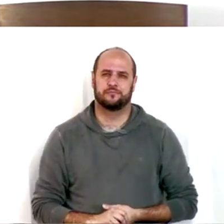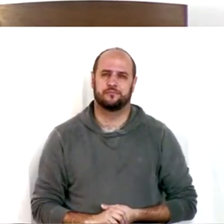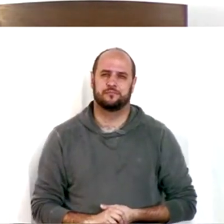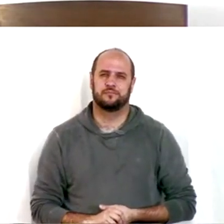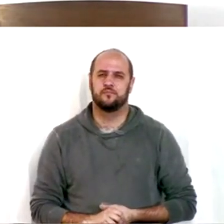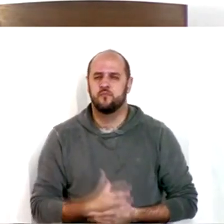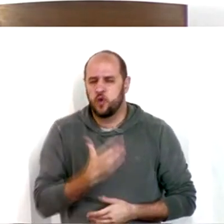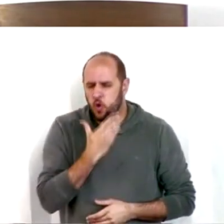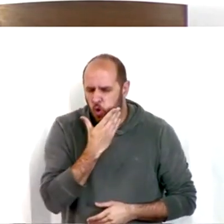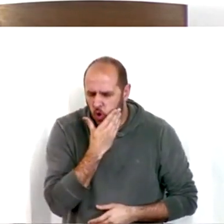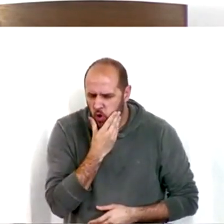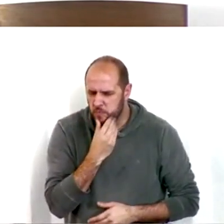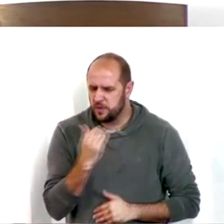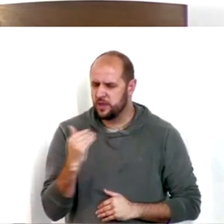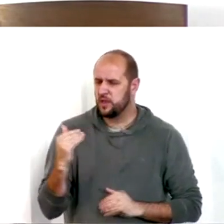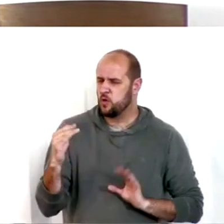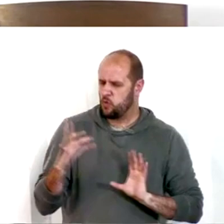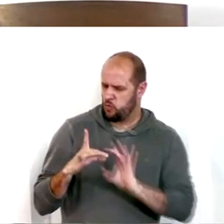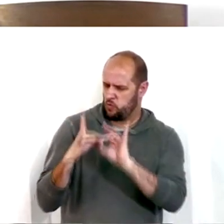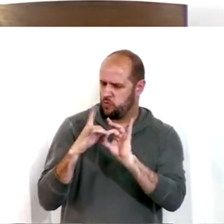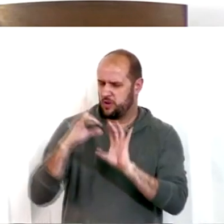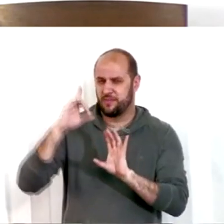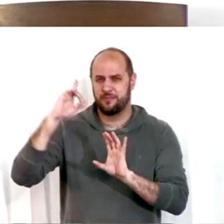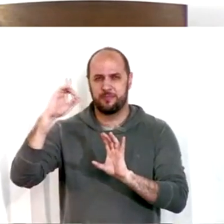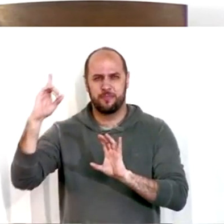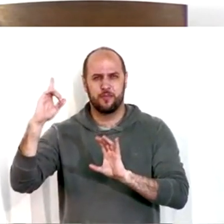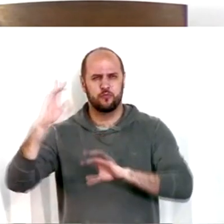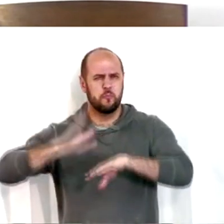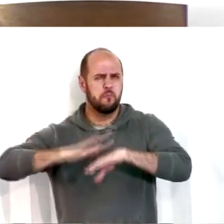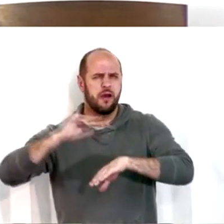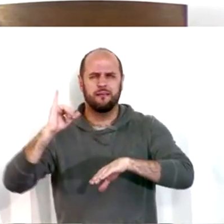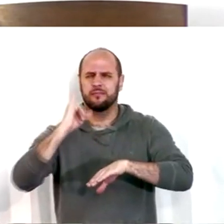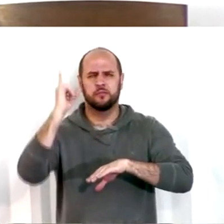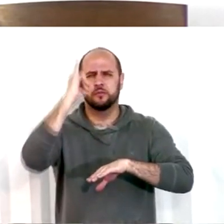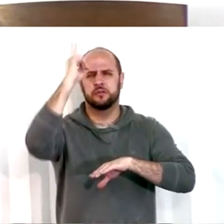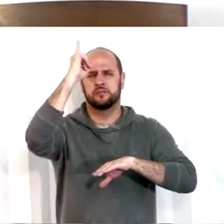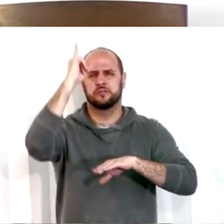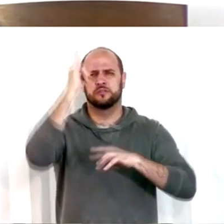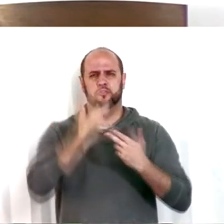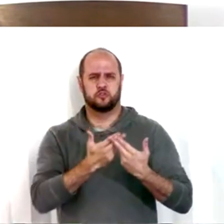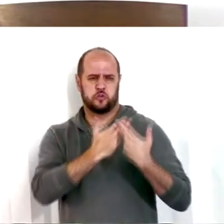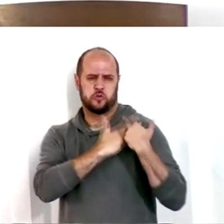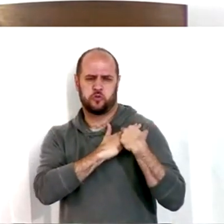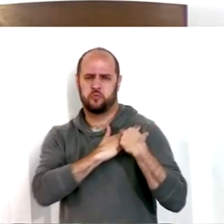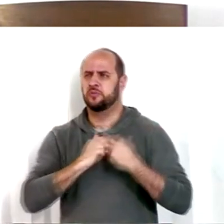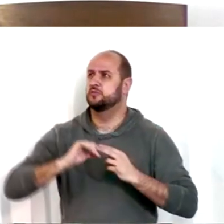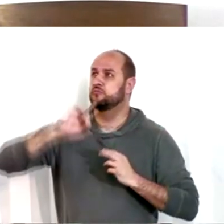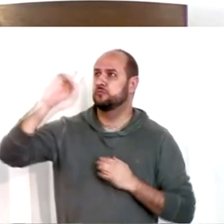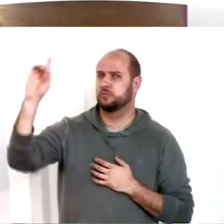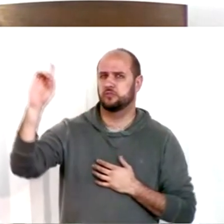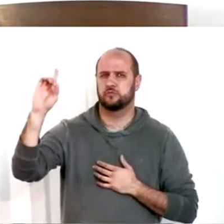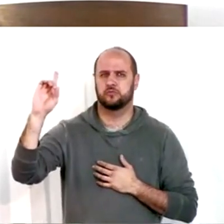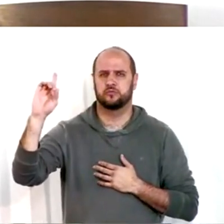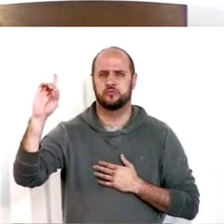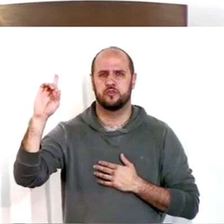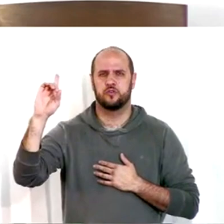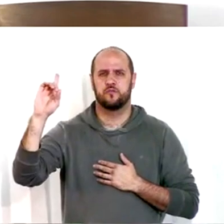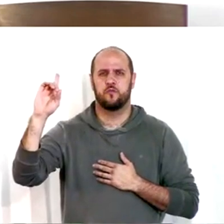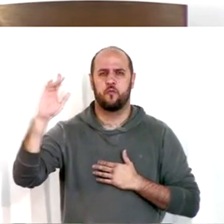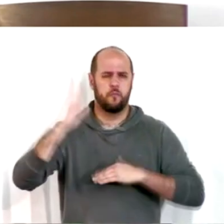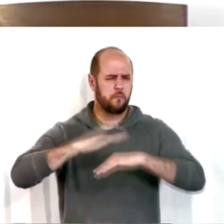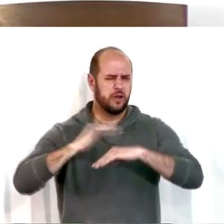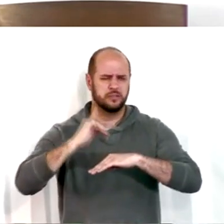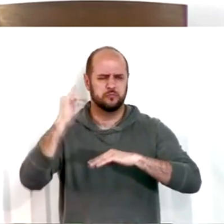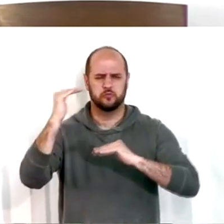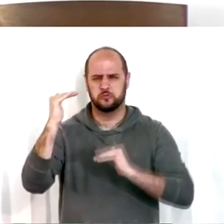que tem um compromisso com Deus acima de qualquer coisa na vida dele, acima de todas as aspirações de um